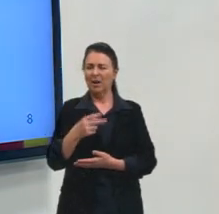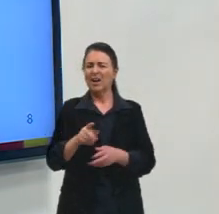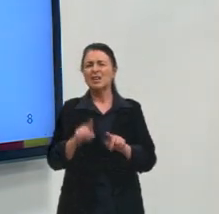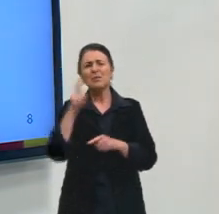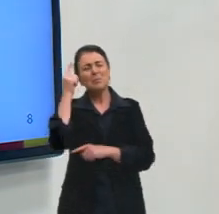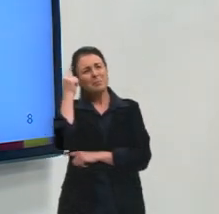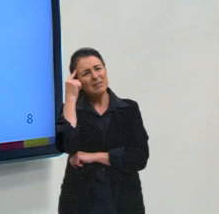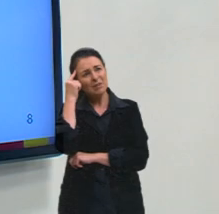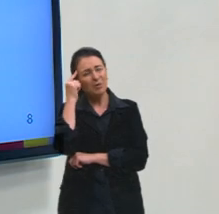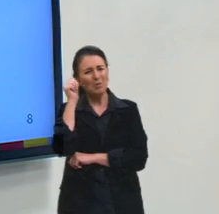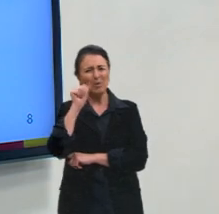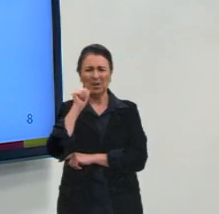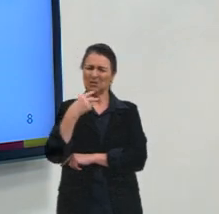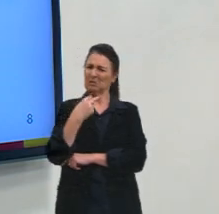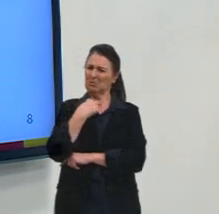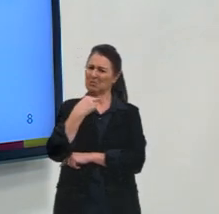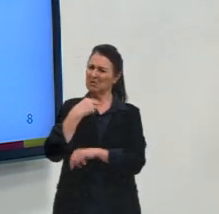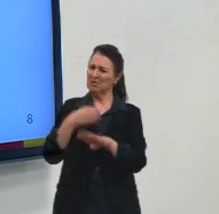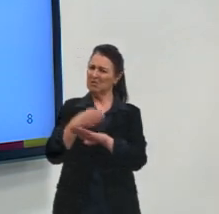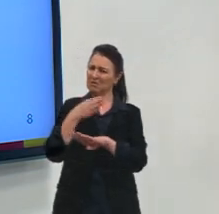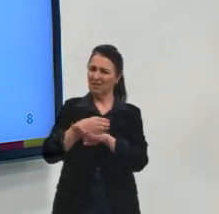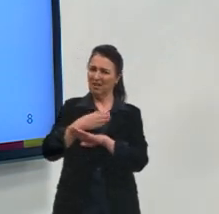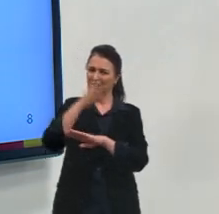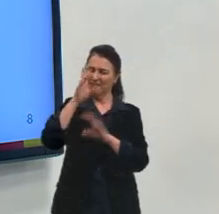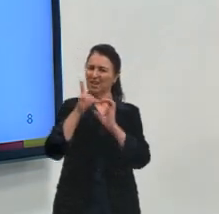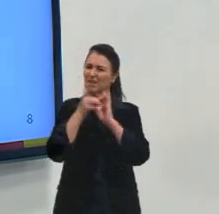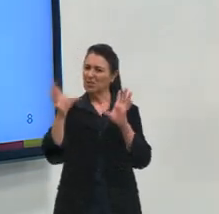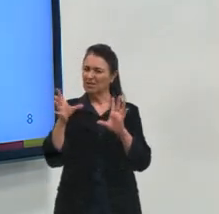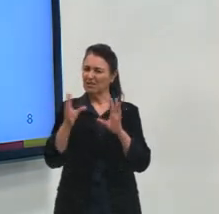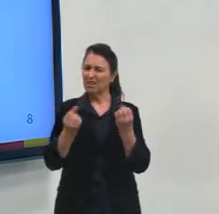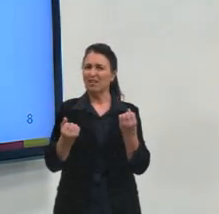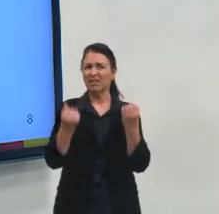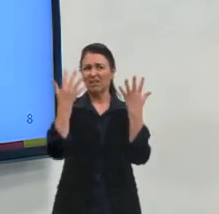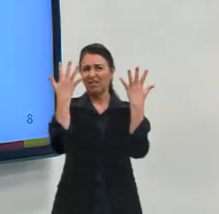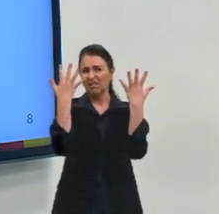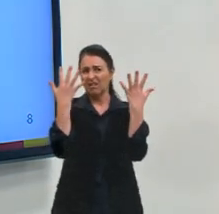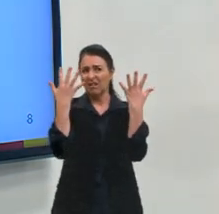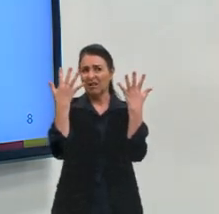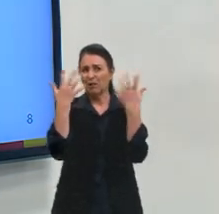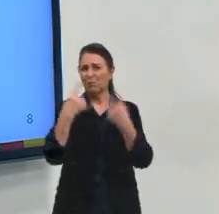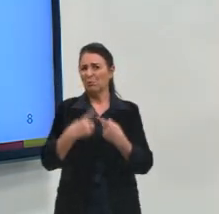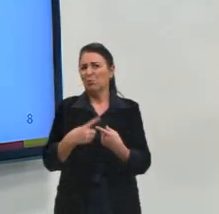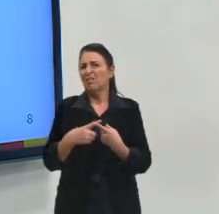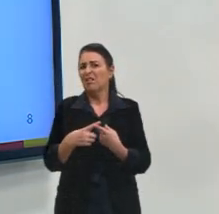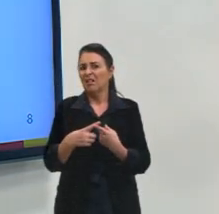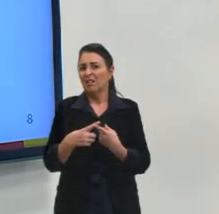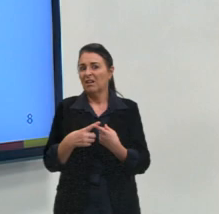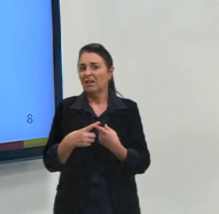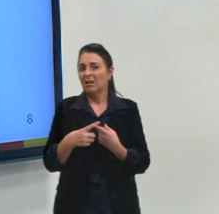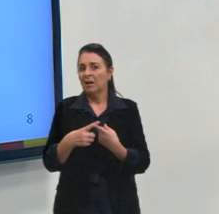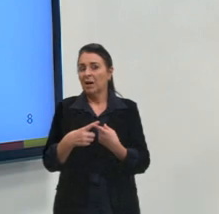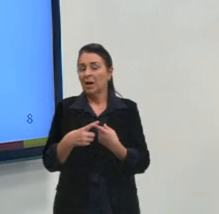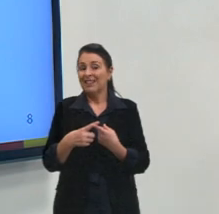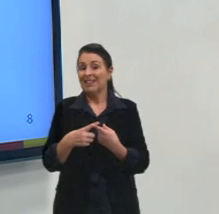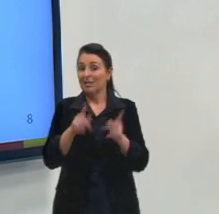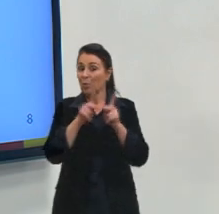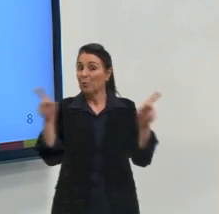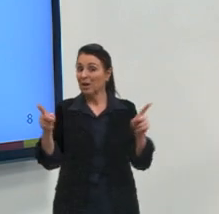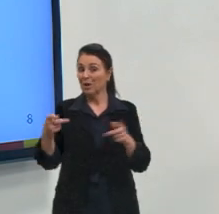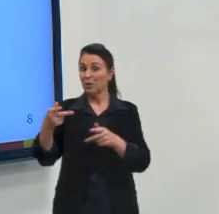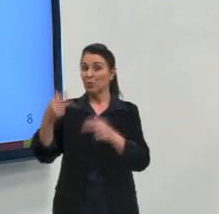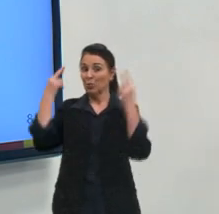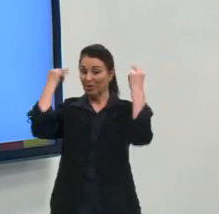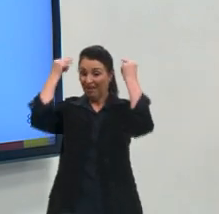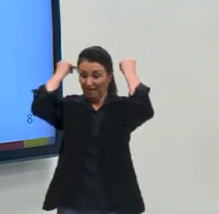incluir as mulheres na sua democracia por exemplo talvez estivessem mas mesmo assim para época a democracia ateniense